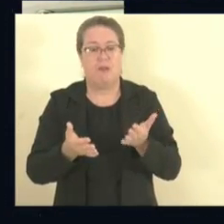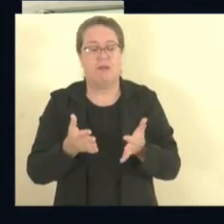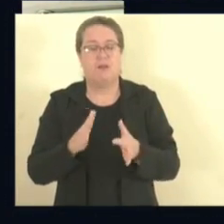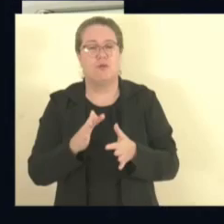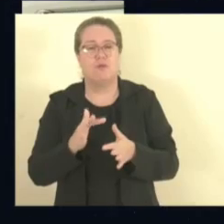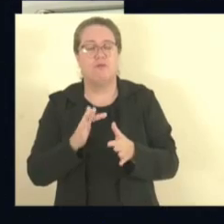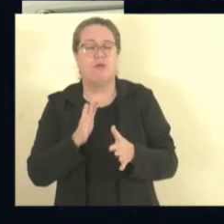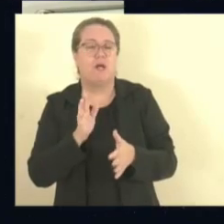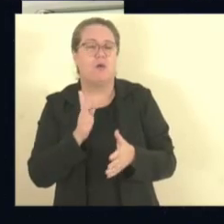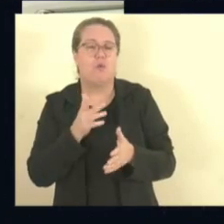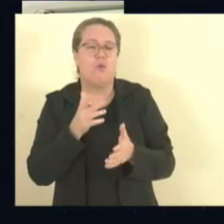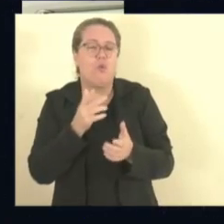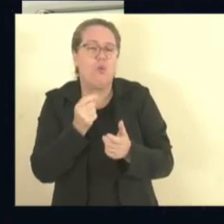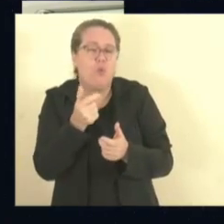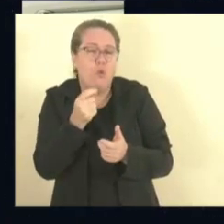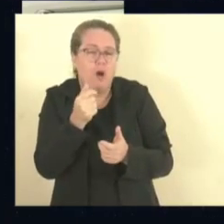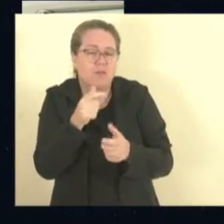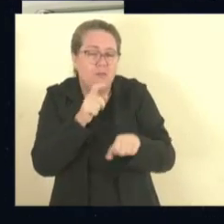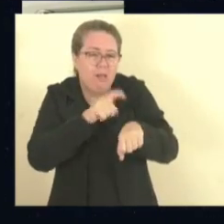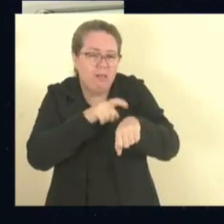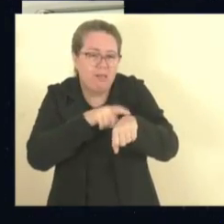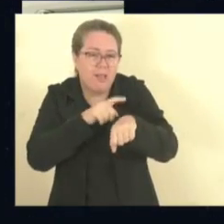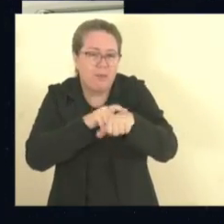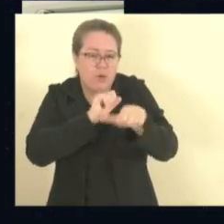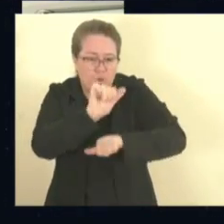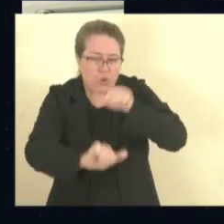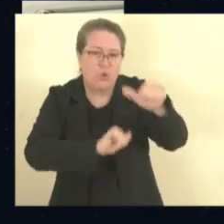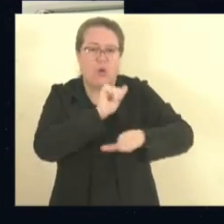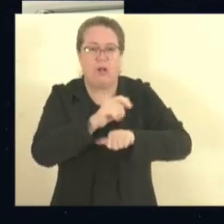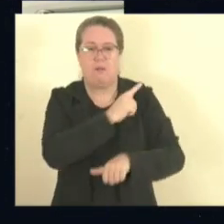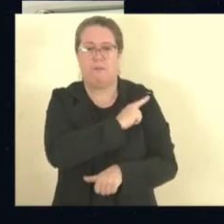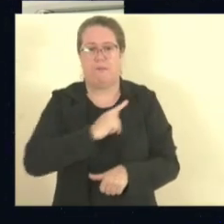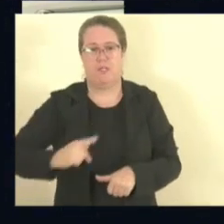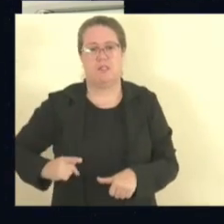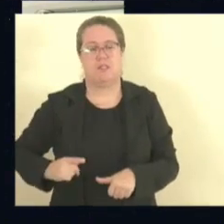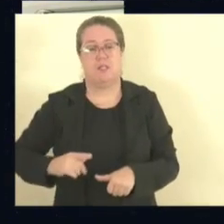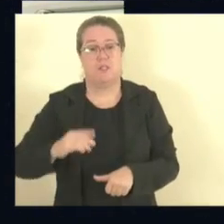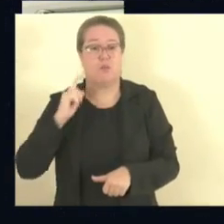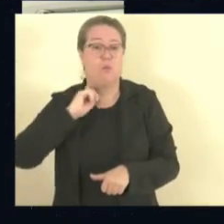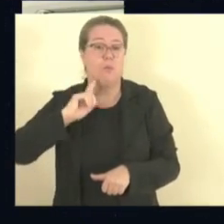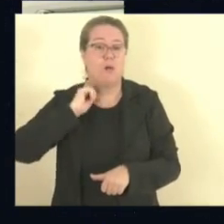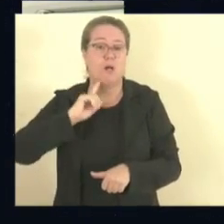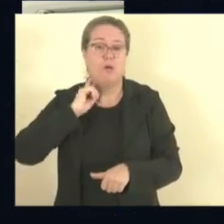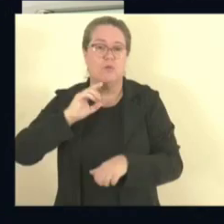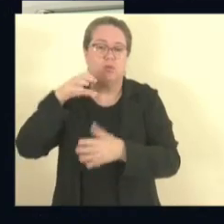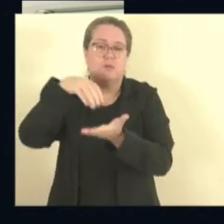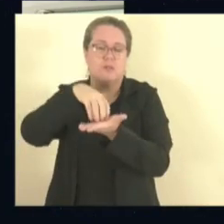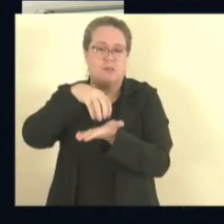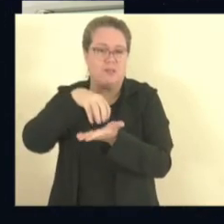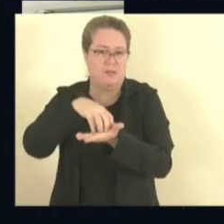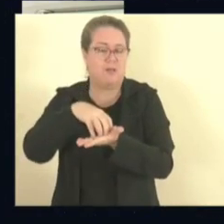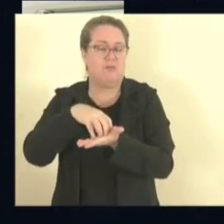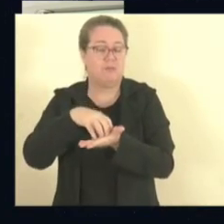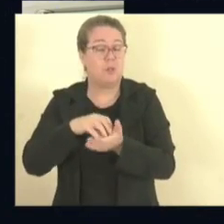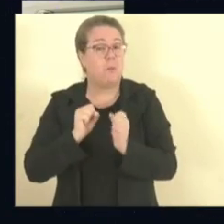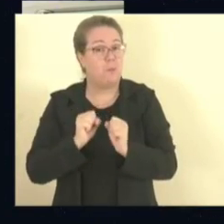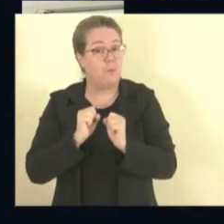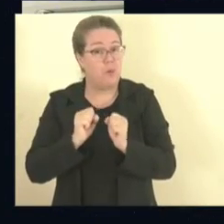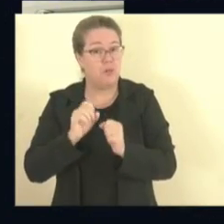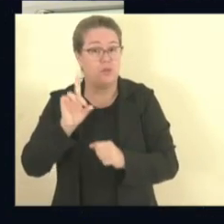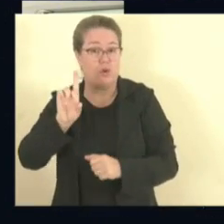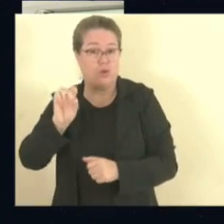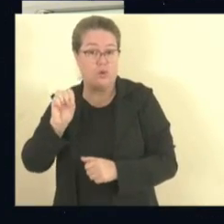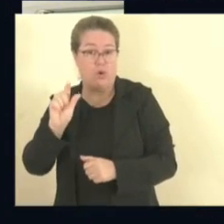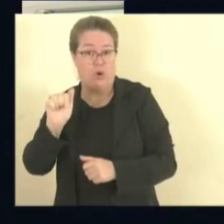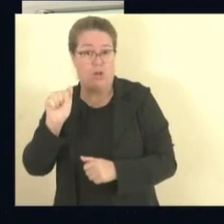Banco Central, então existe um risco grave de nos próximos anos o dólar talvez aumentar muito o valor. E isso pode comprometer